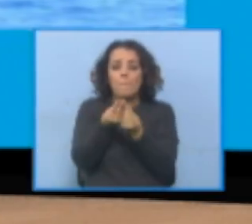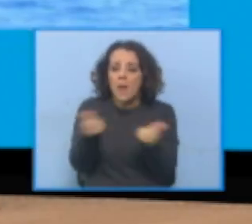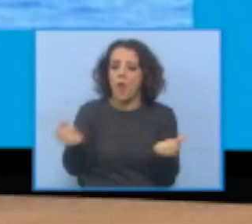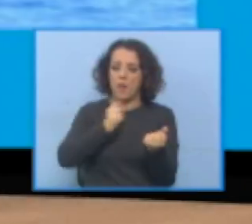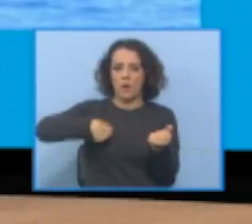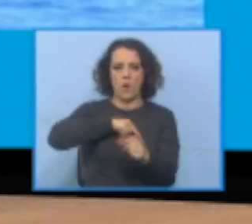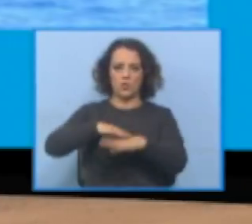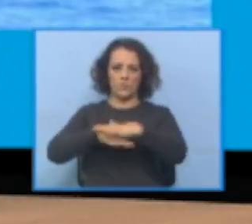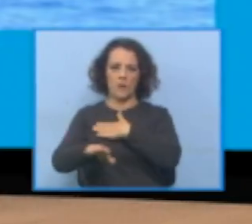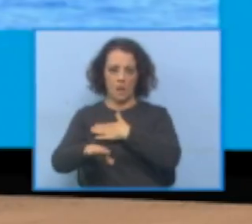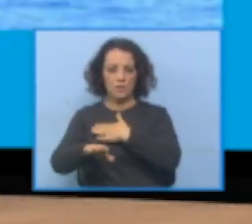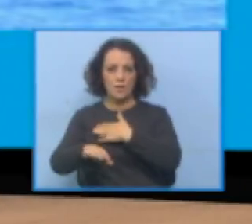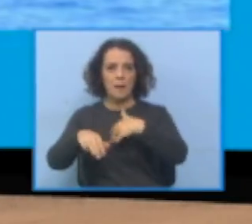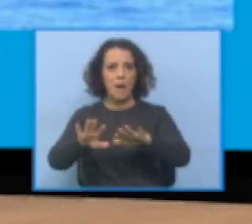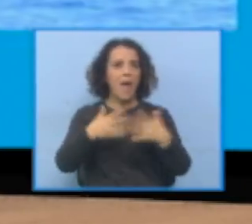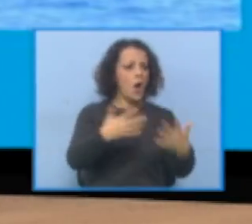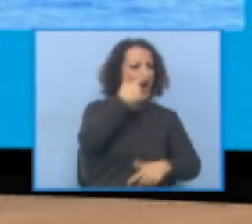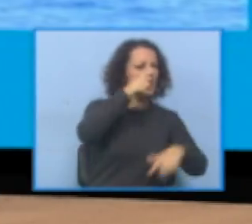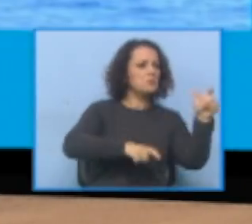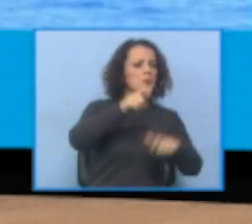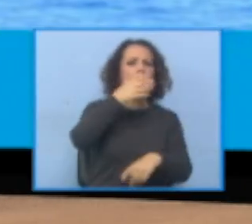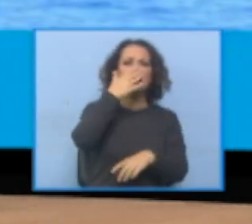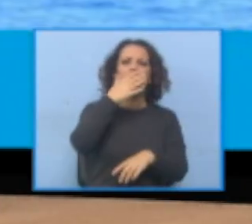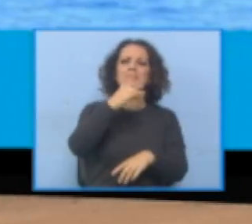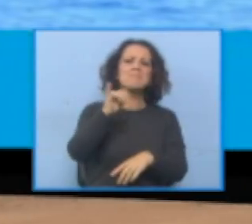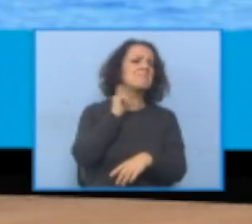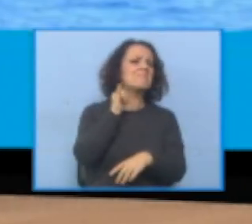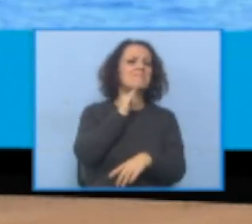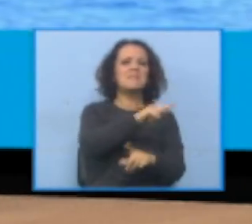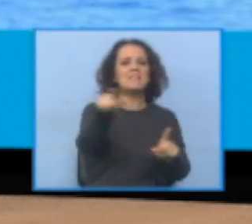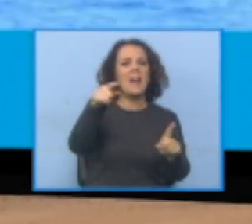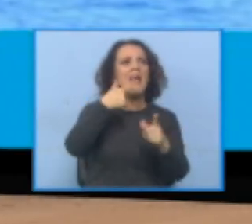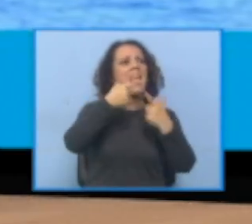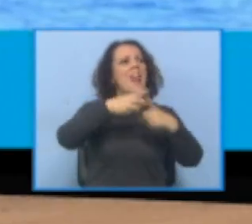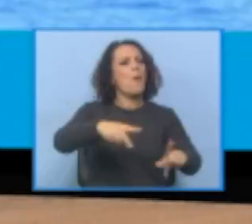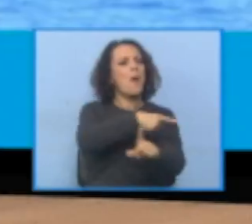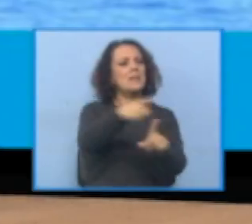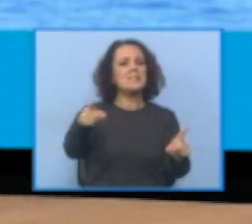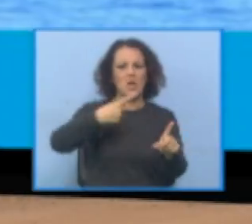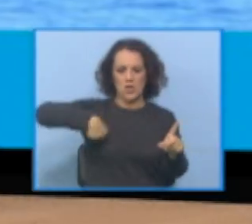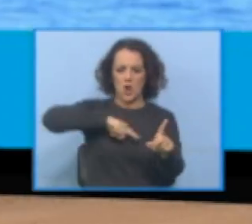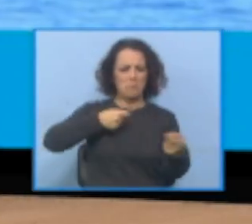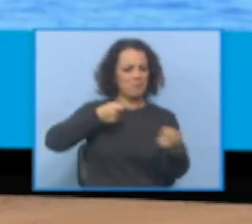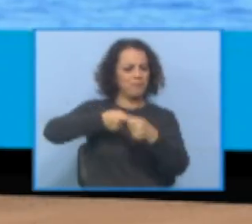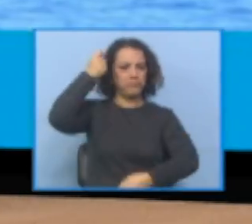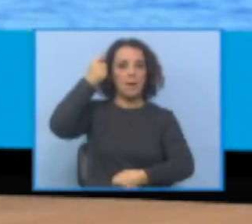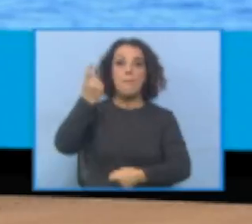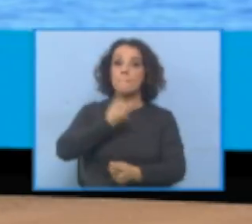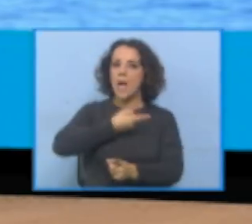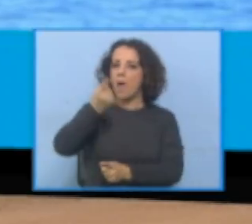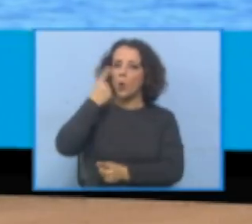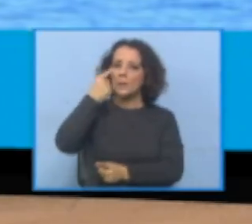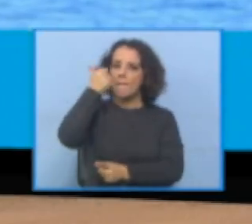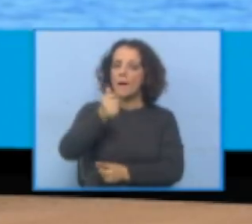hoje deixam indiferente as pessoas, porque parece que não falamos para elas a linguagem que elas entendam. E então nós temos que conhecer bem os destinatários